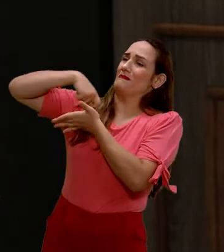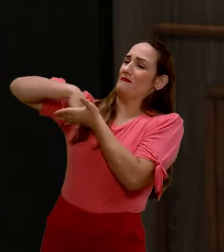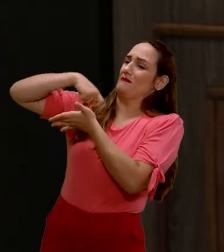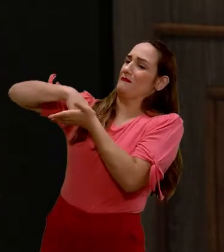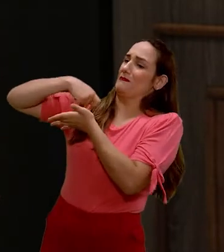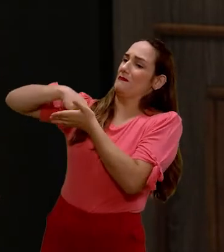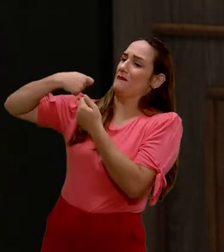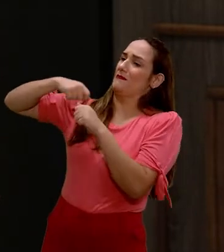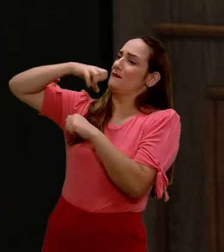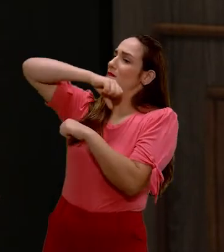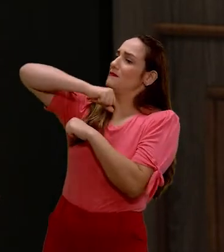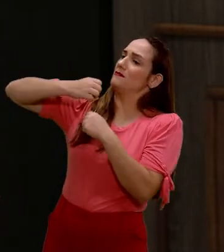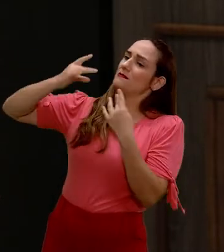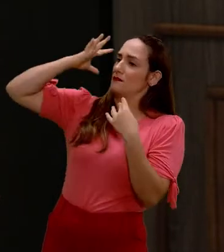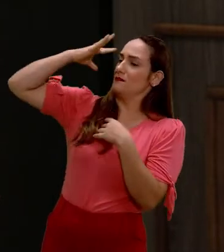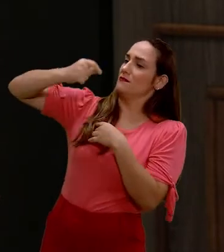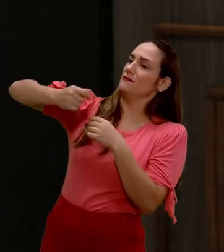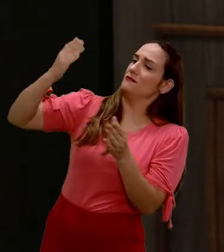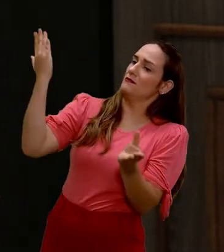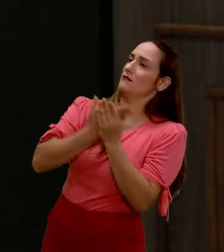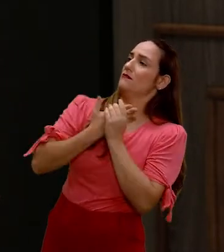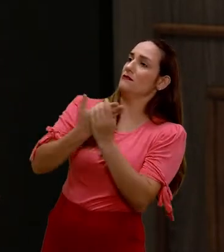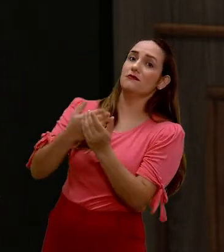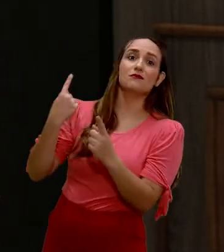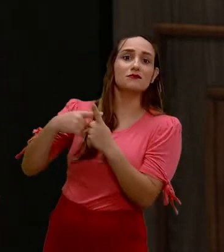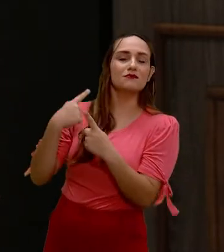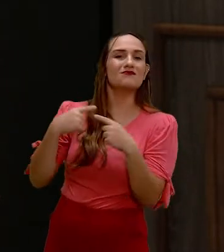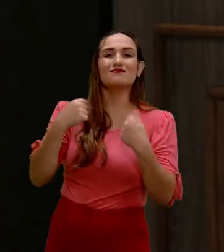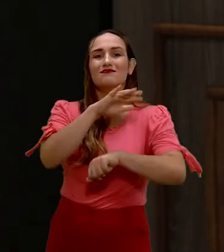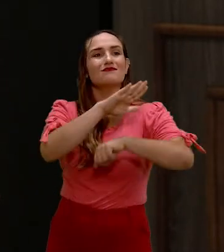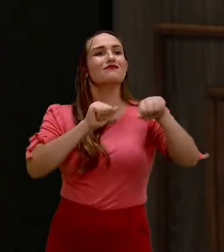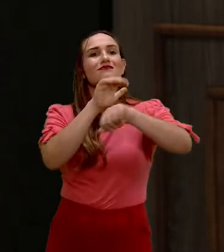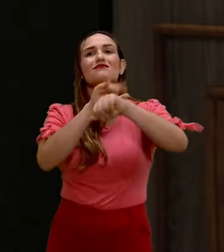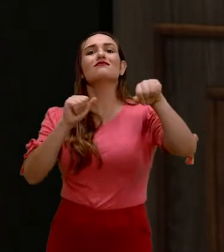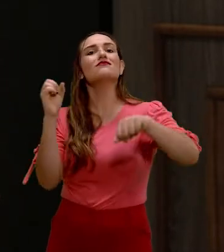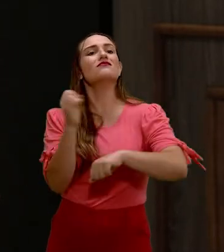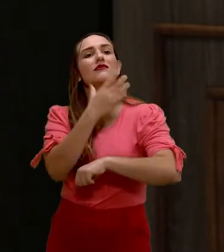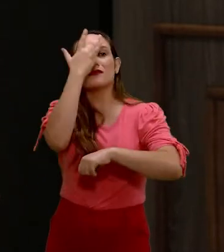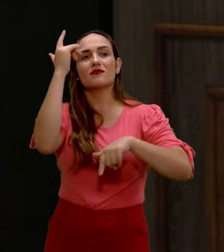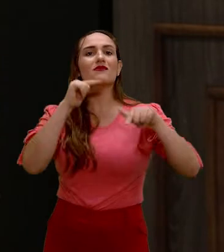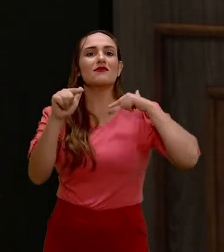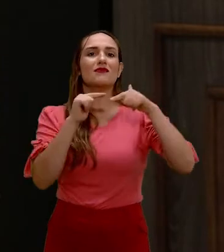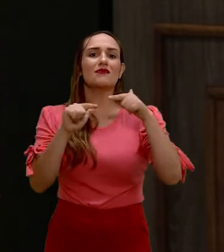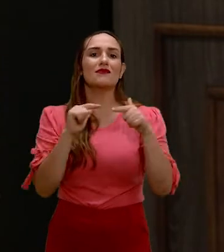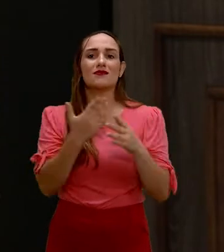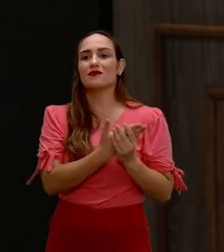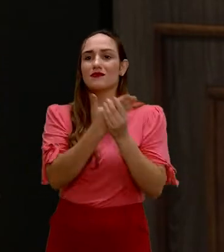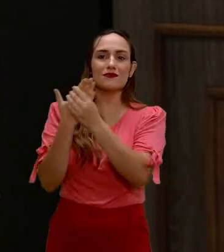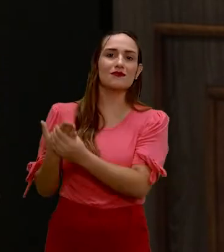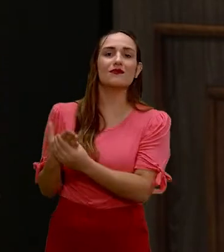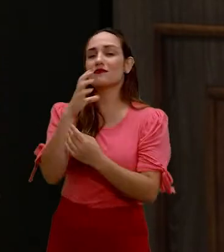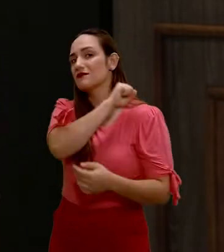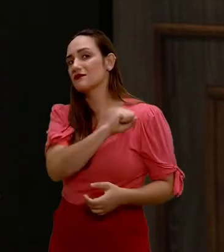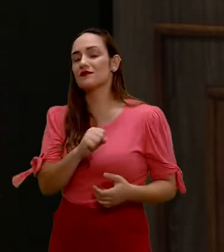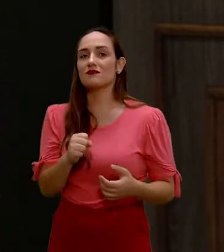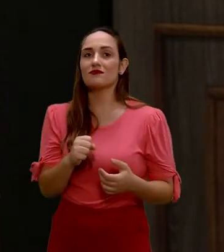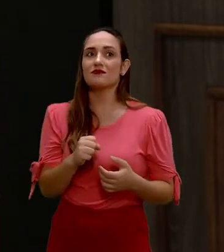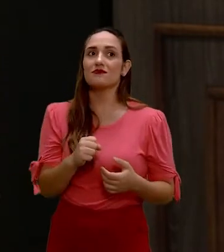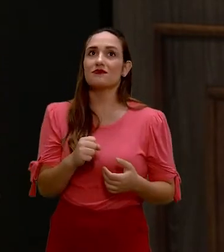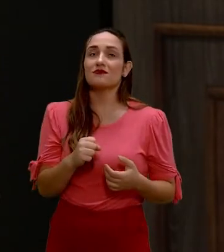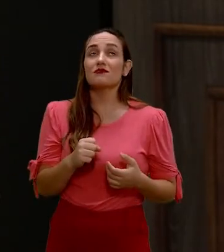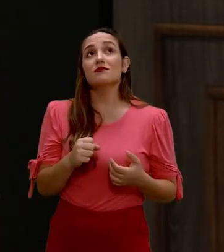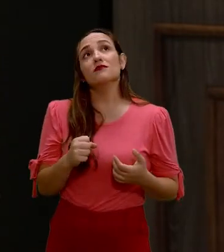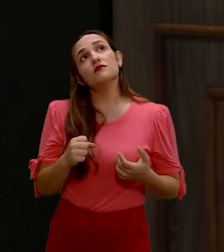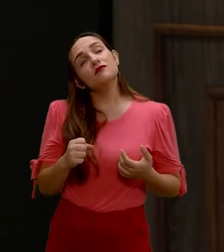a necessidade de contratação de mais servidores para movimentar os processos. Então, resolveu? Ainda